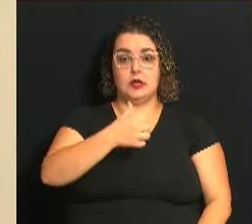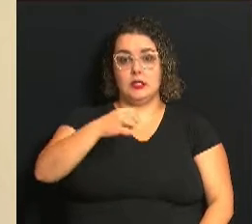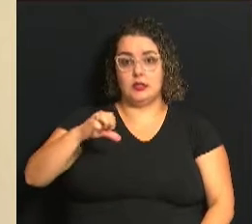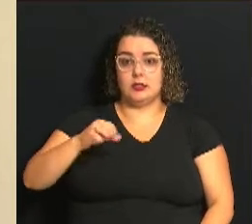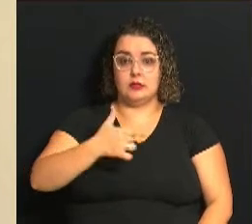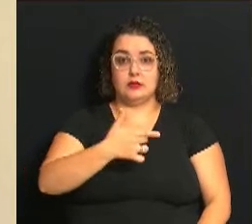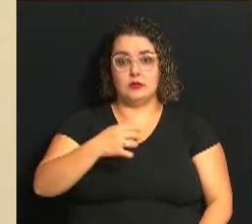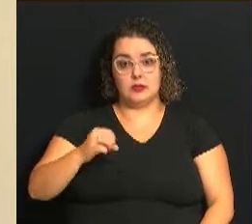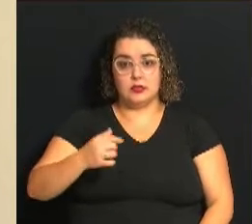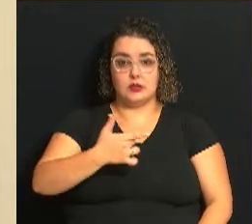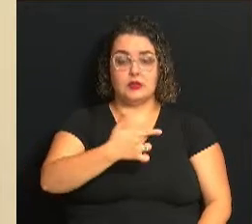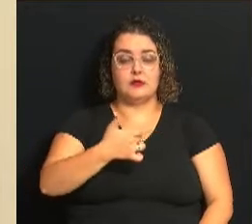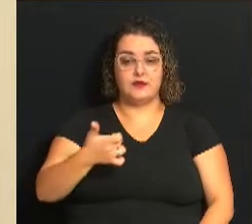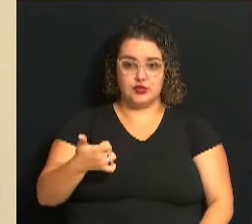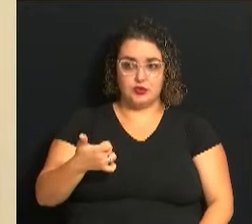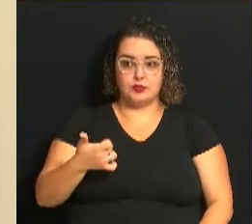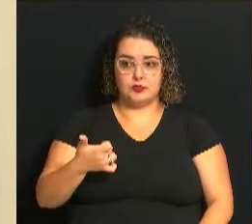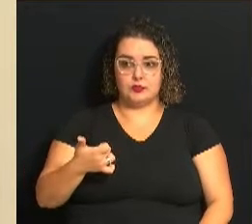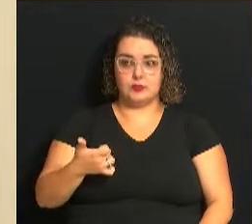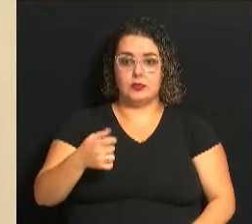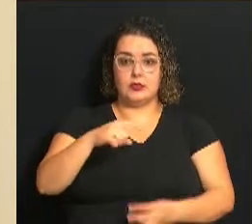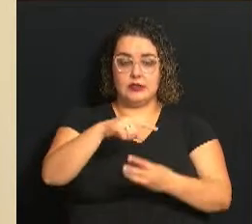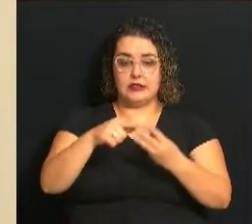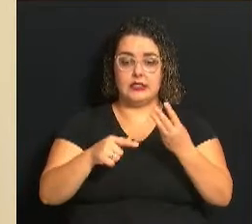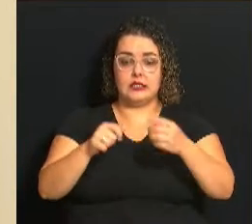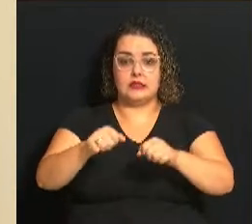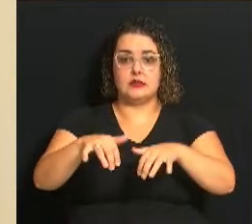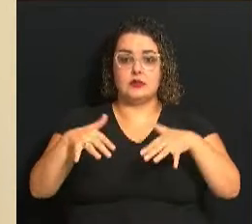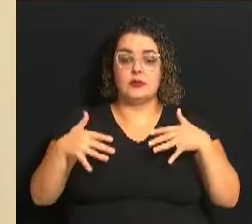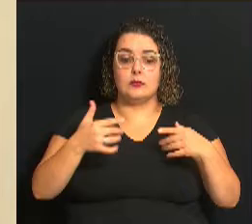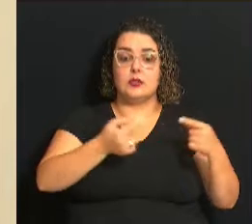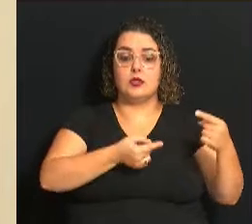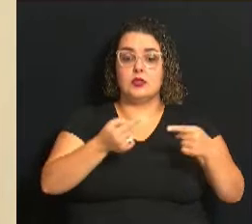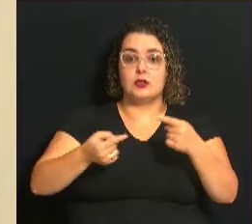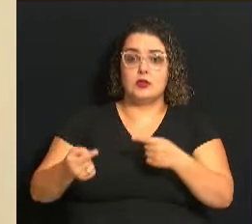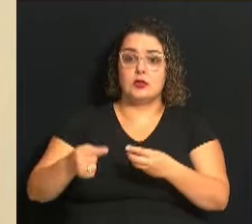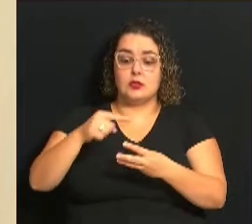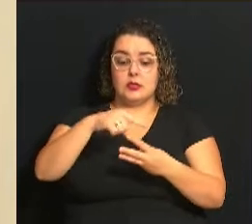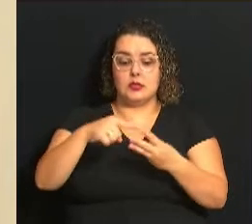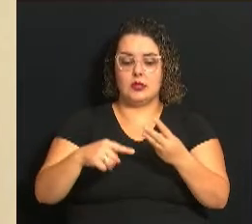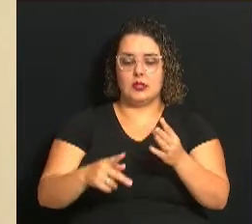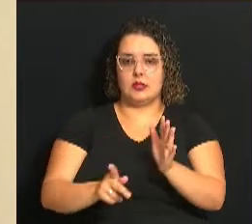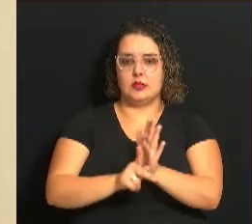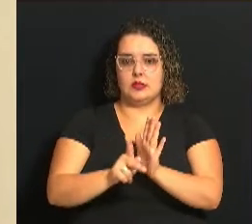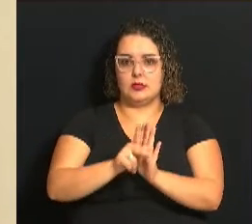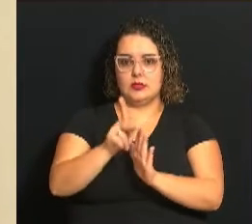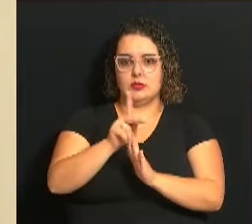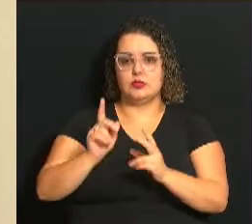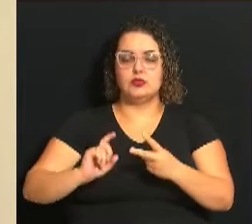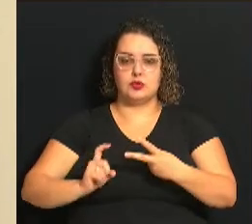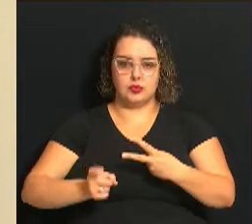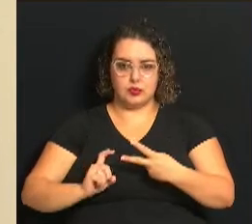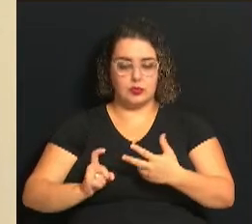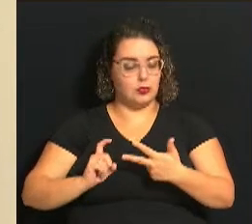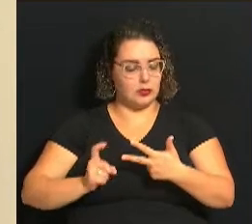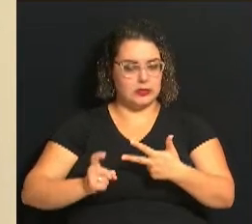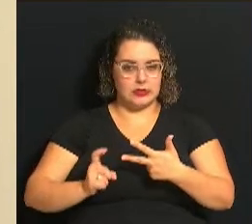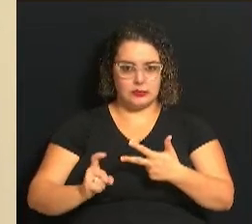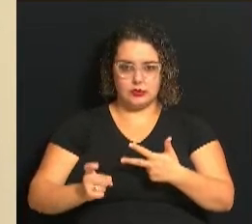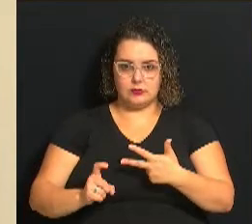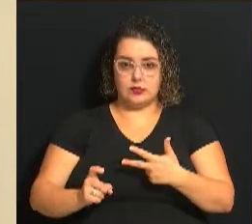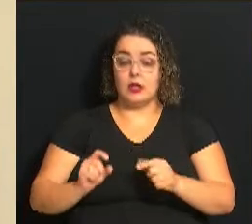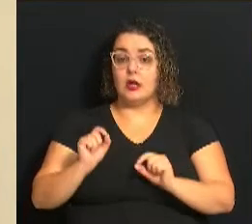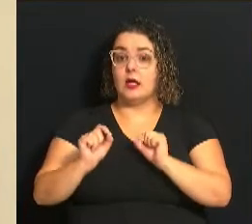20 e 21. São 3 audiências para discutir 3 projetos do Executivo. Quem vai comandar todas